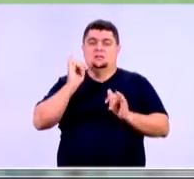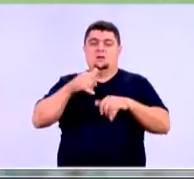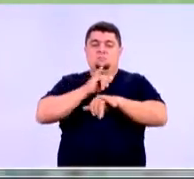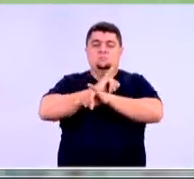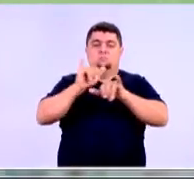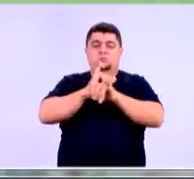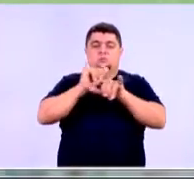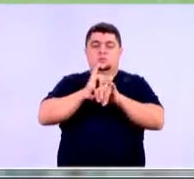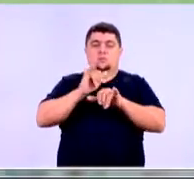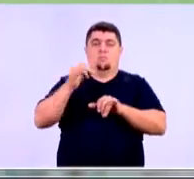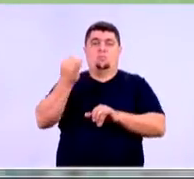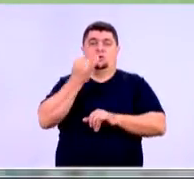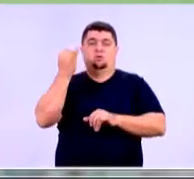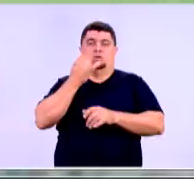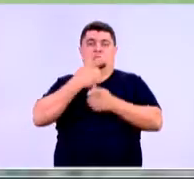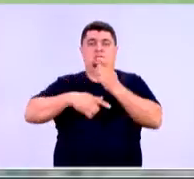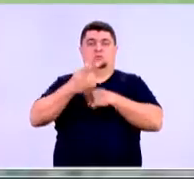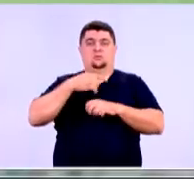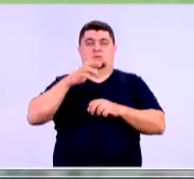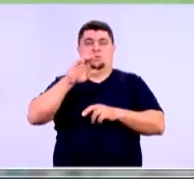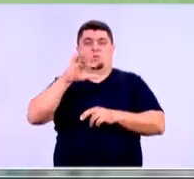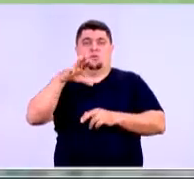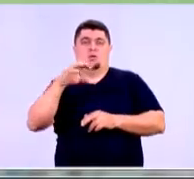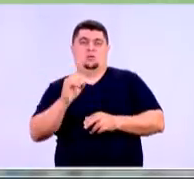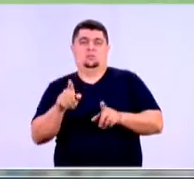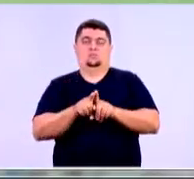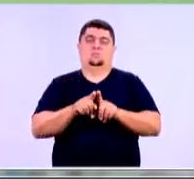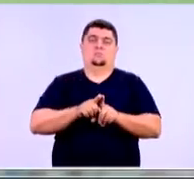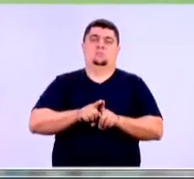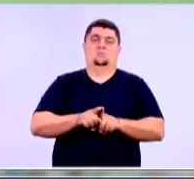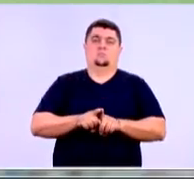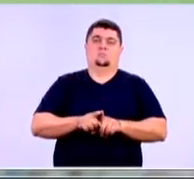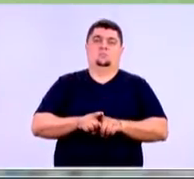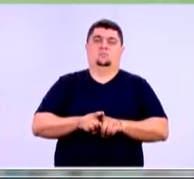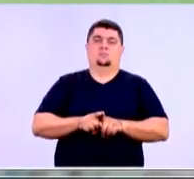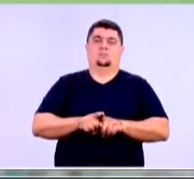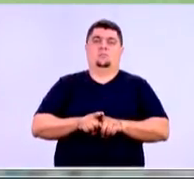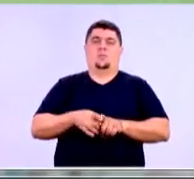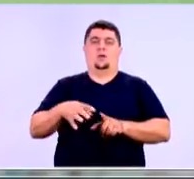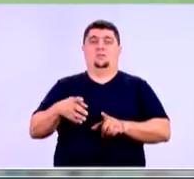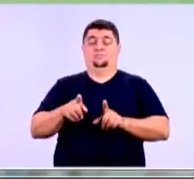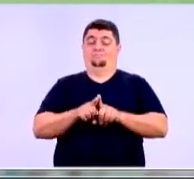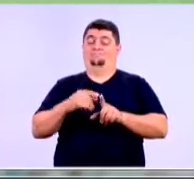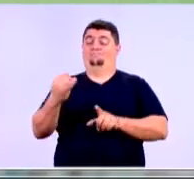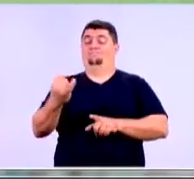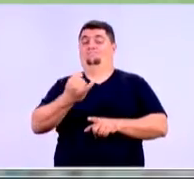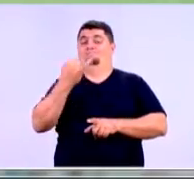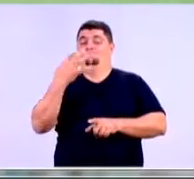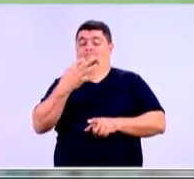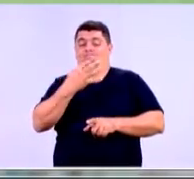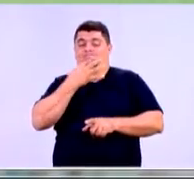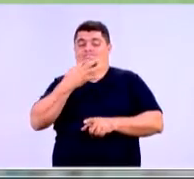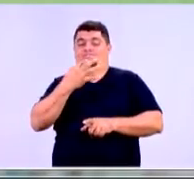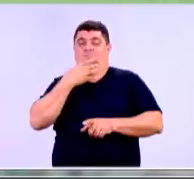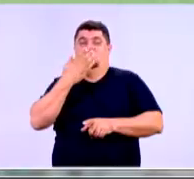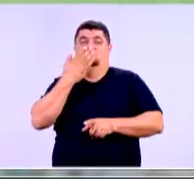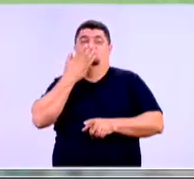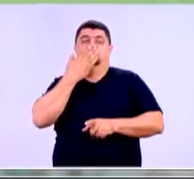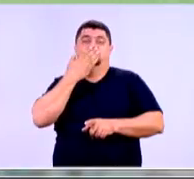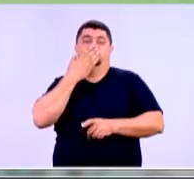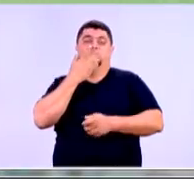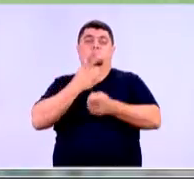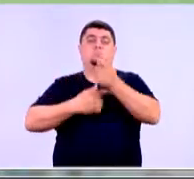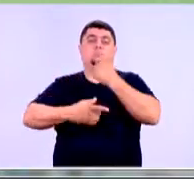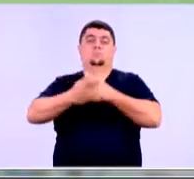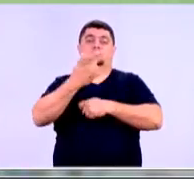informações úteis para a gestão de risco. Exatamente. Também é importante o conhecimento dos modelos de gestão